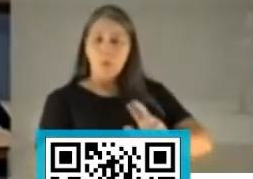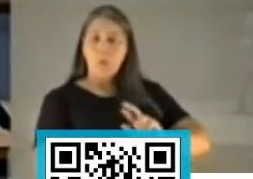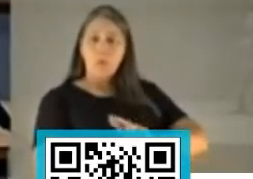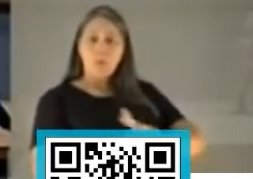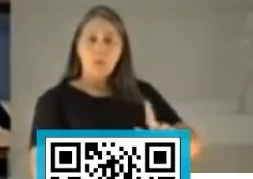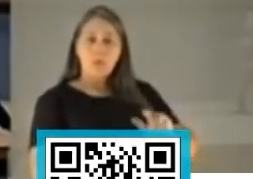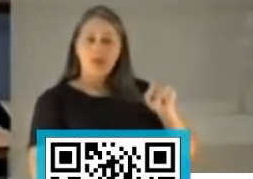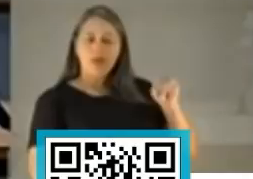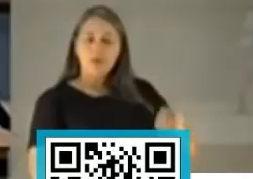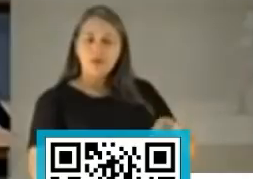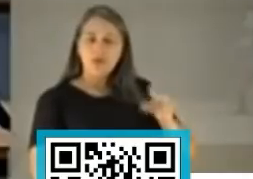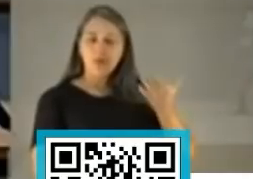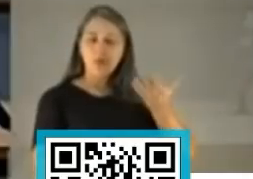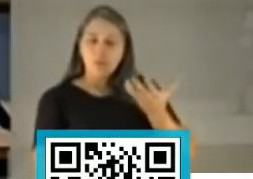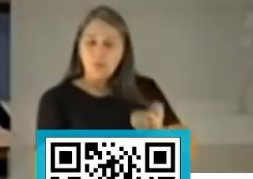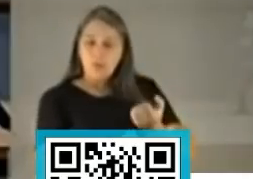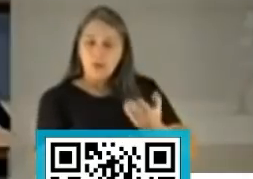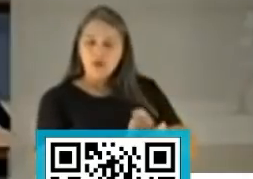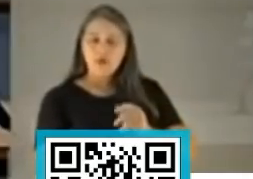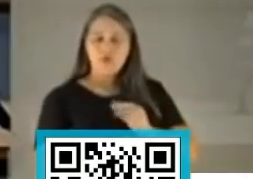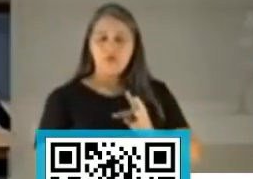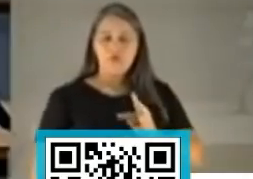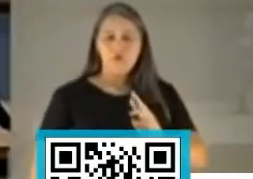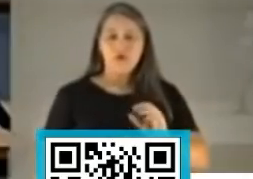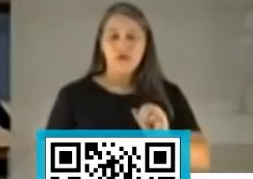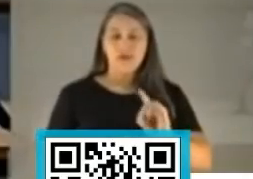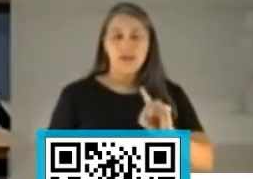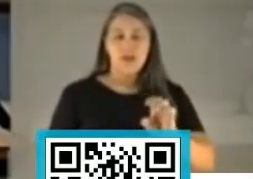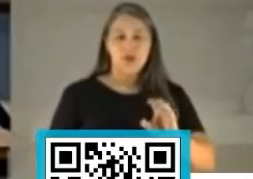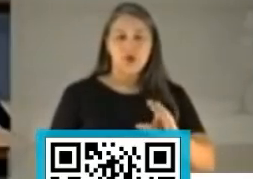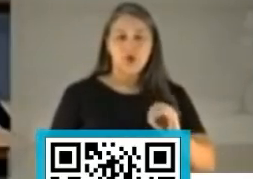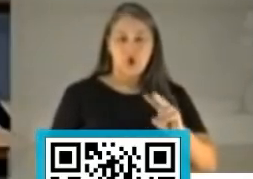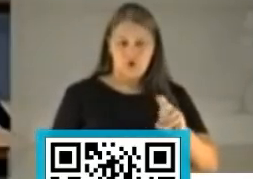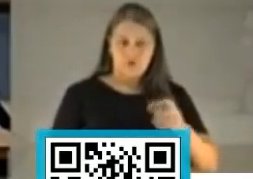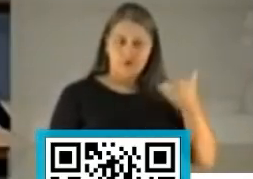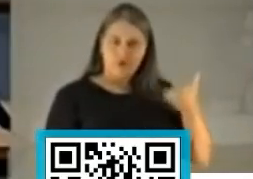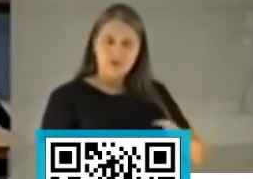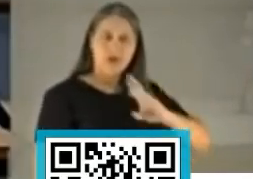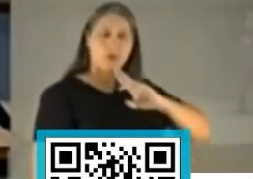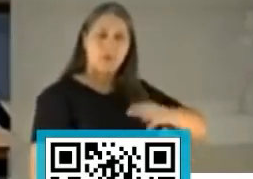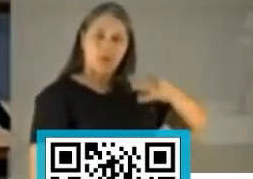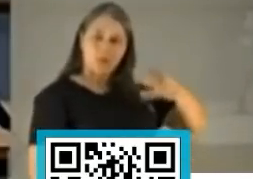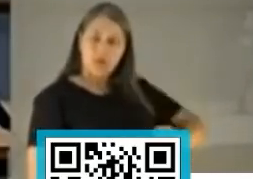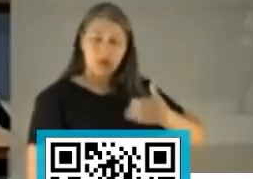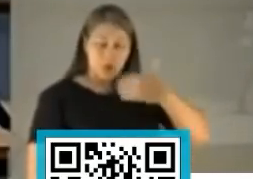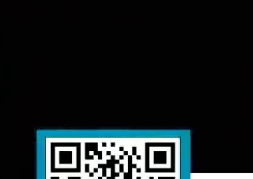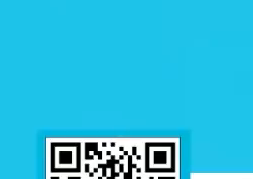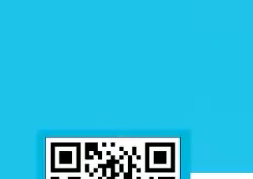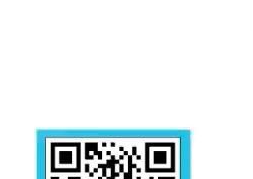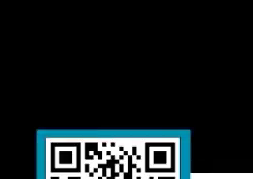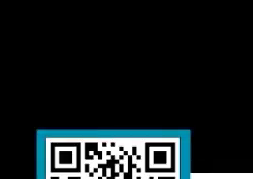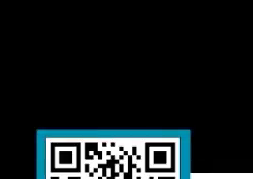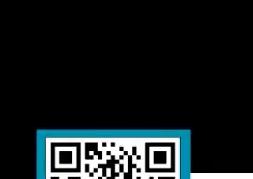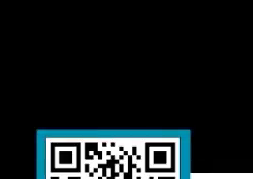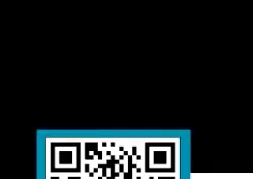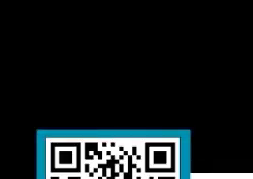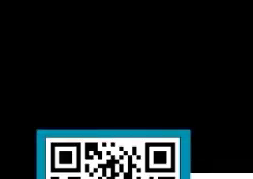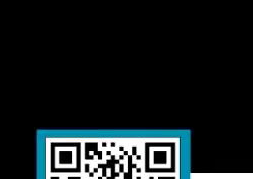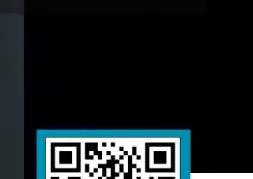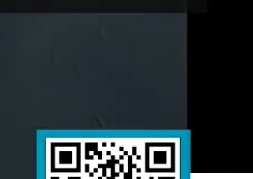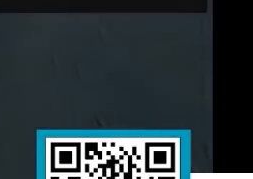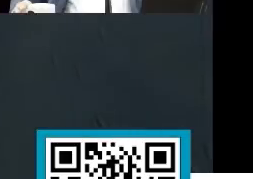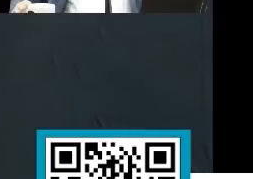do track of a senhora respondeu muito bem eu agradeço a sinceridade das respostas